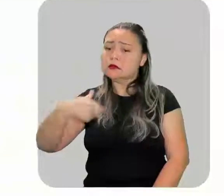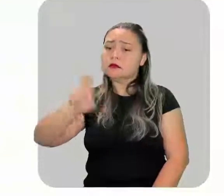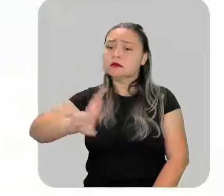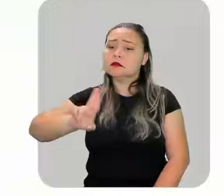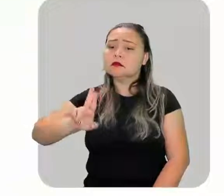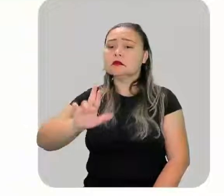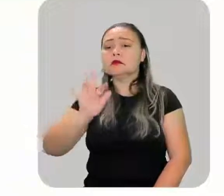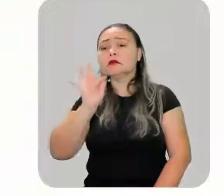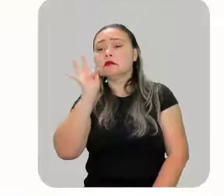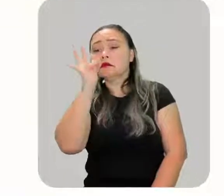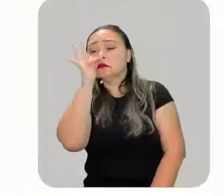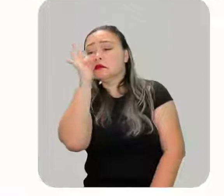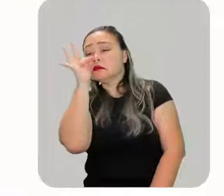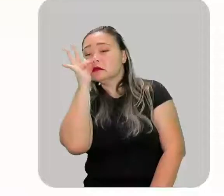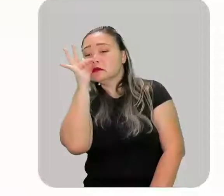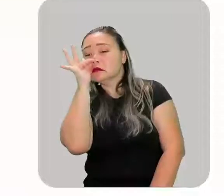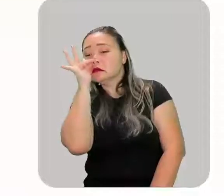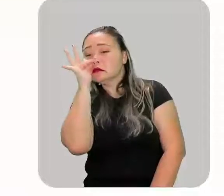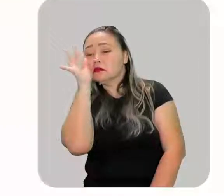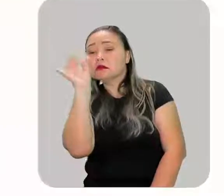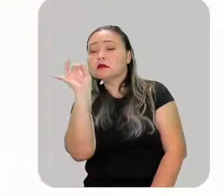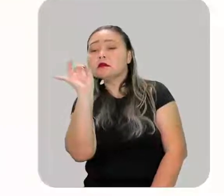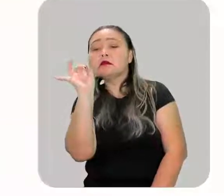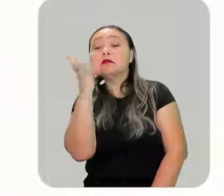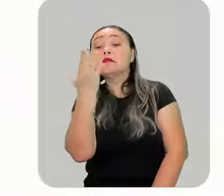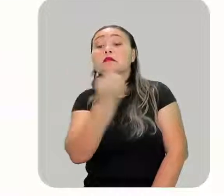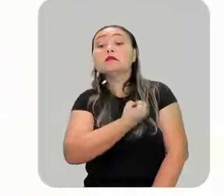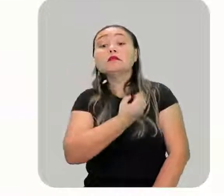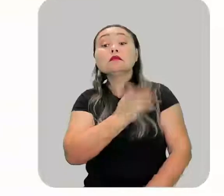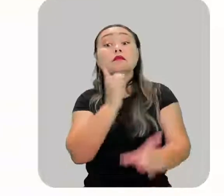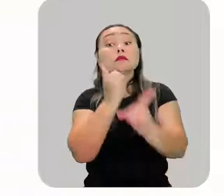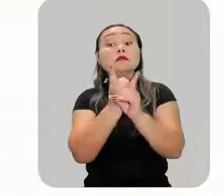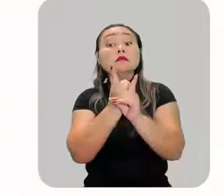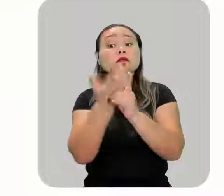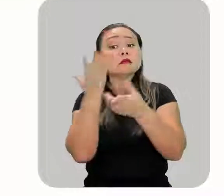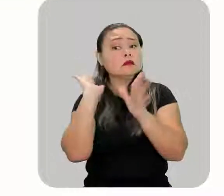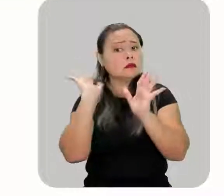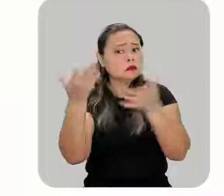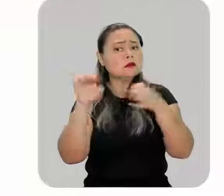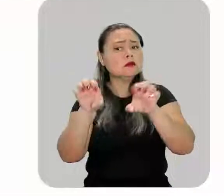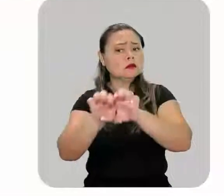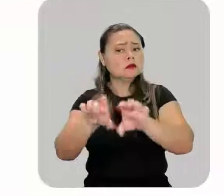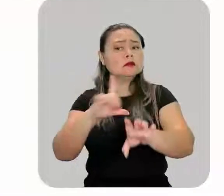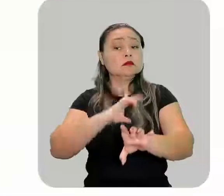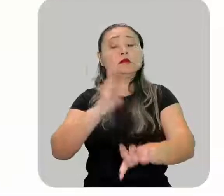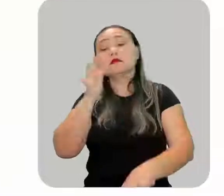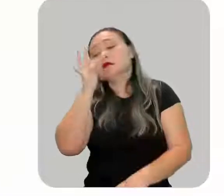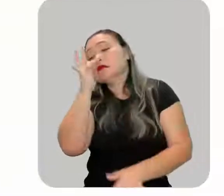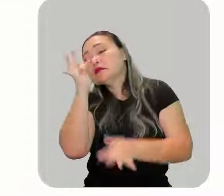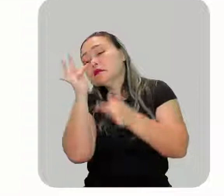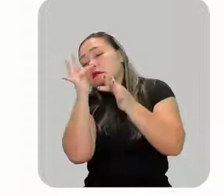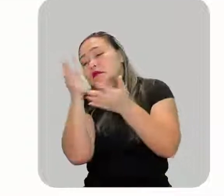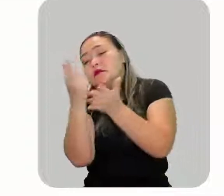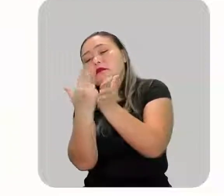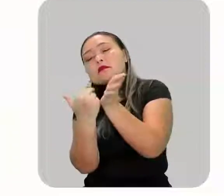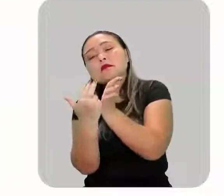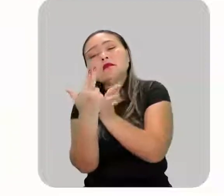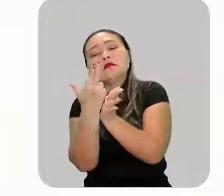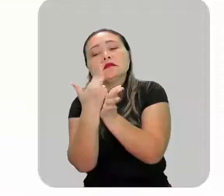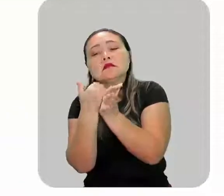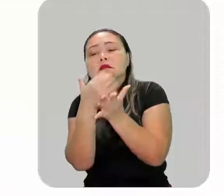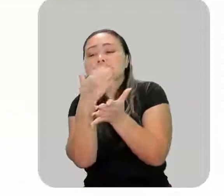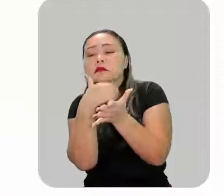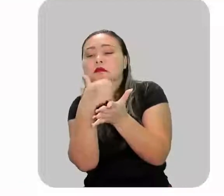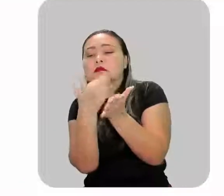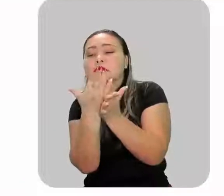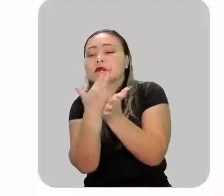uma florzinha, né? Aquele número que você queria descobrir, a gente já trabalhava com equações, né? Mas era uma florzinha, uma